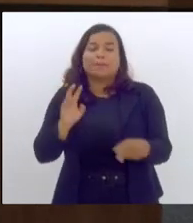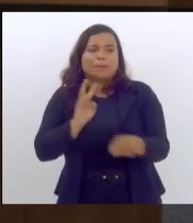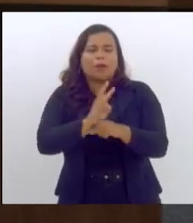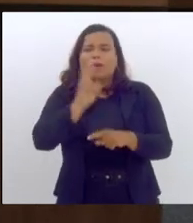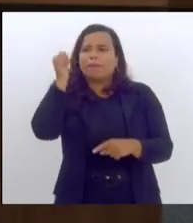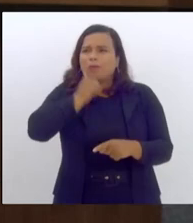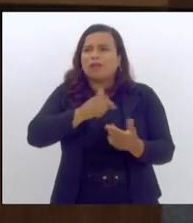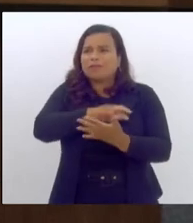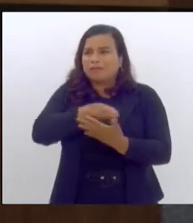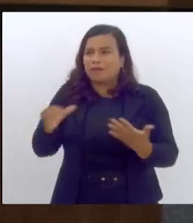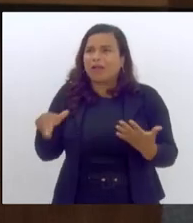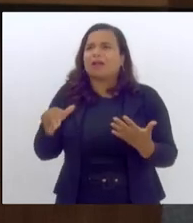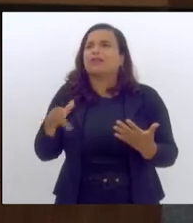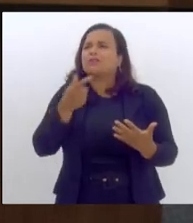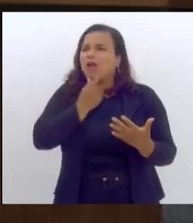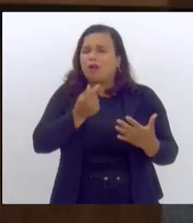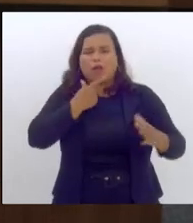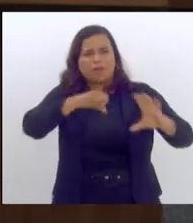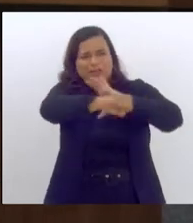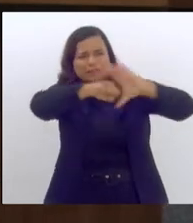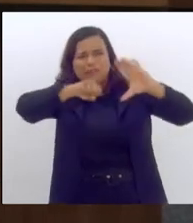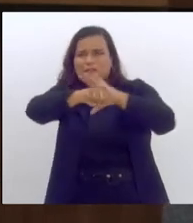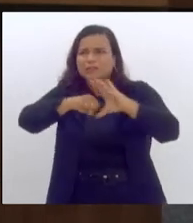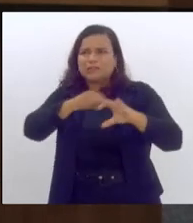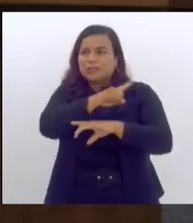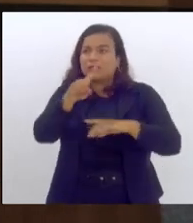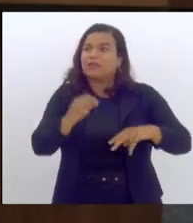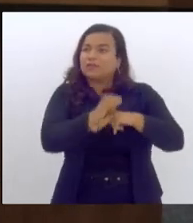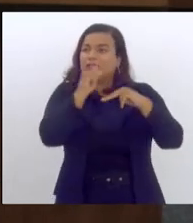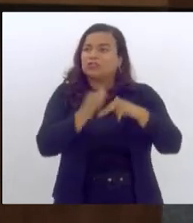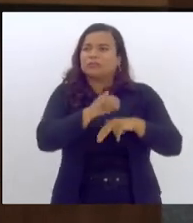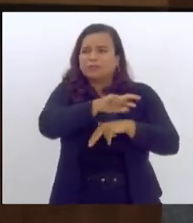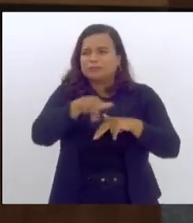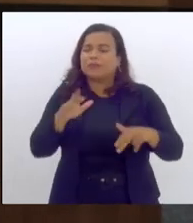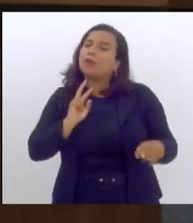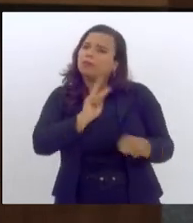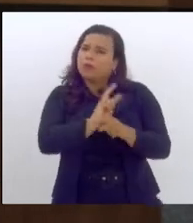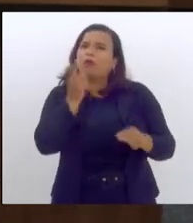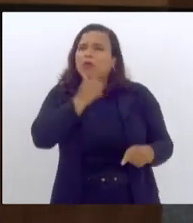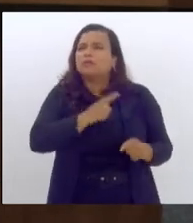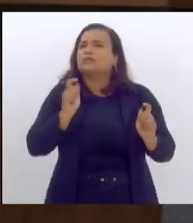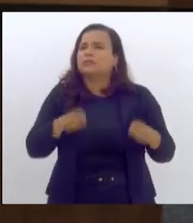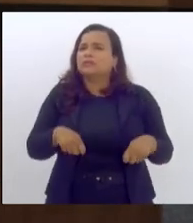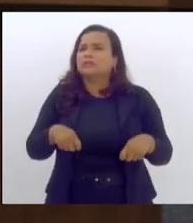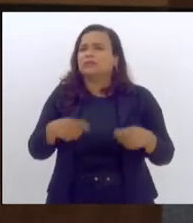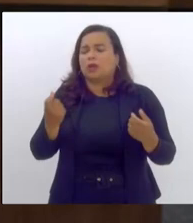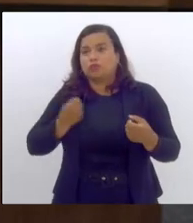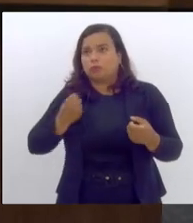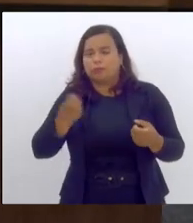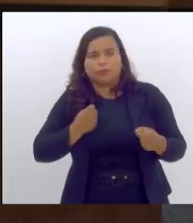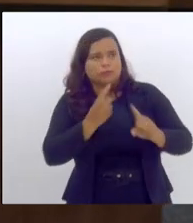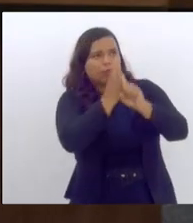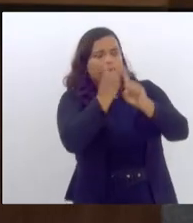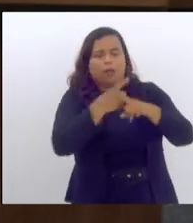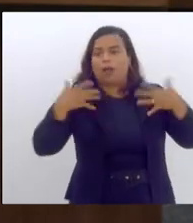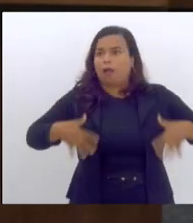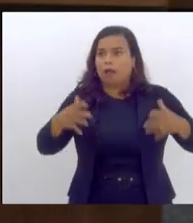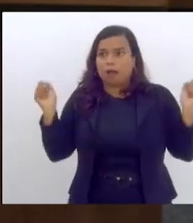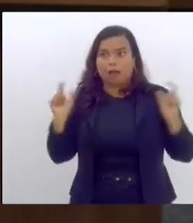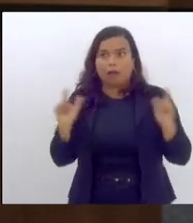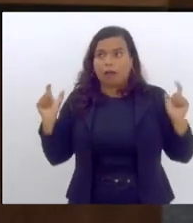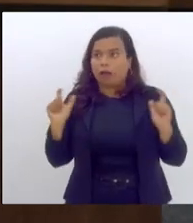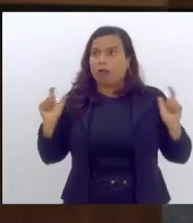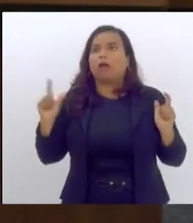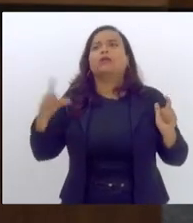de violência doméstica. Quando a gente pega os números, Tia Ju, a coisa se complica muito, a gente fica alarmada,